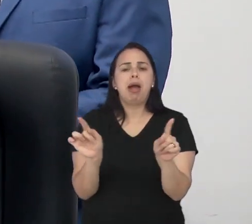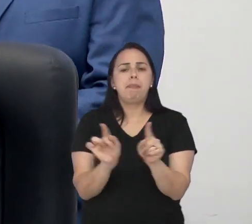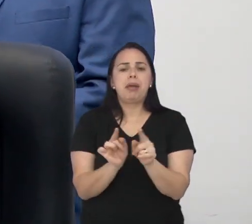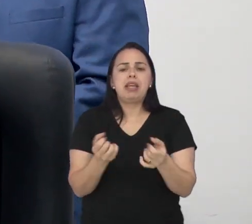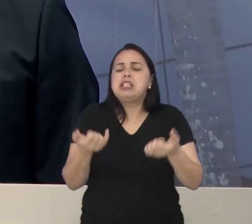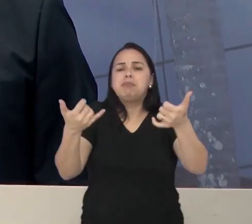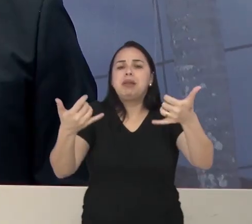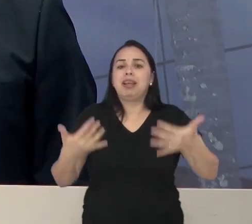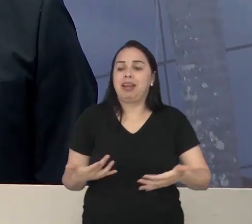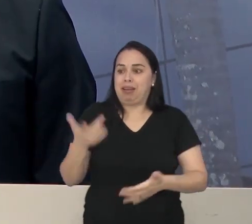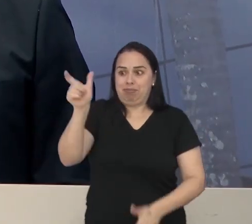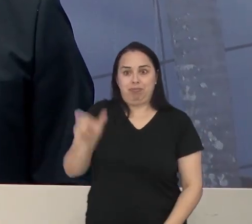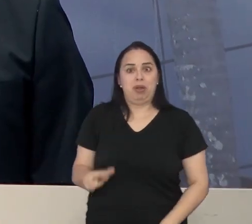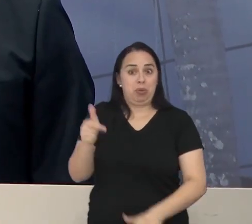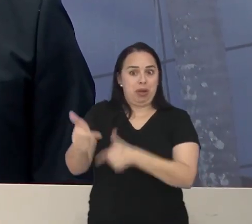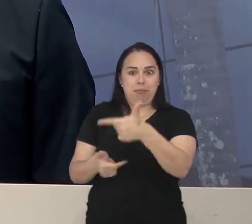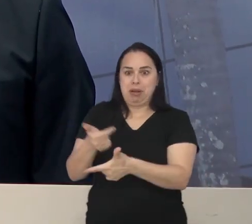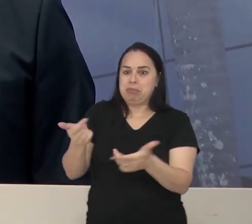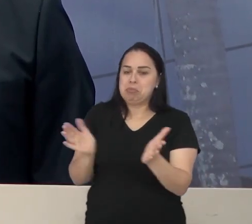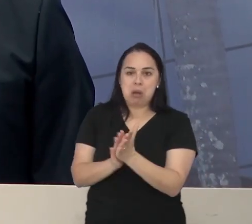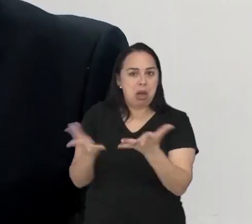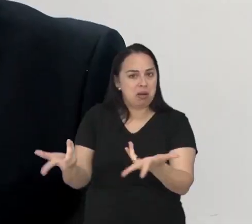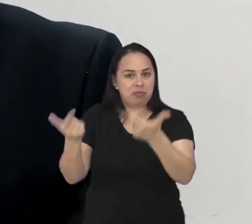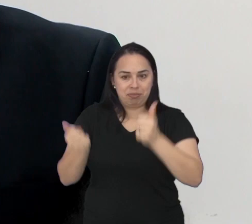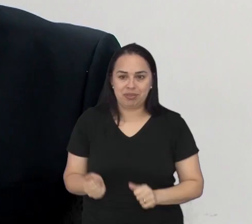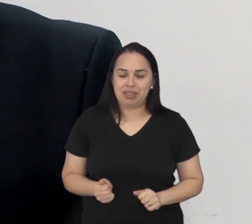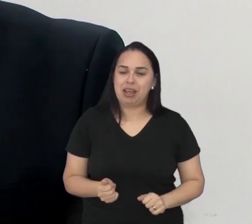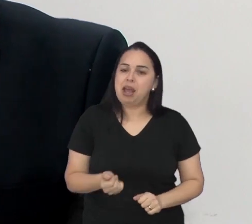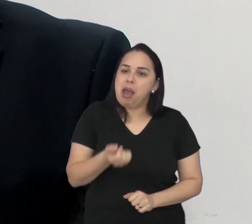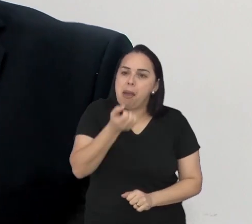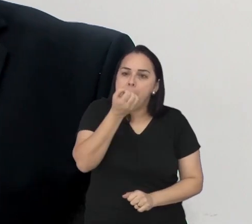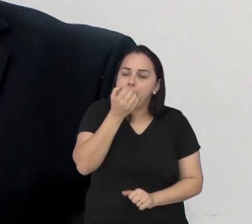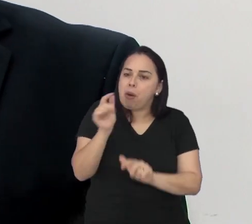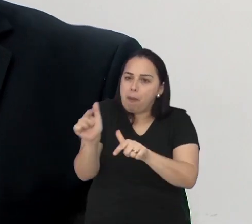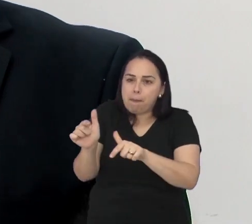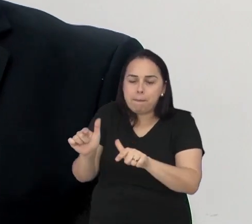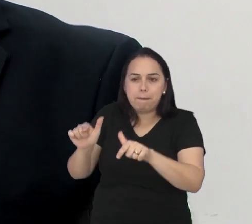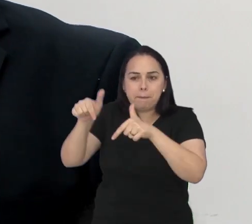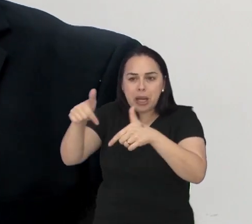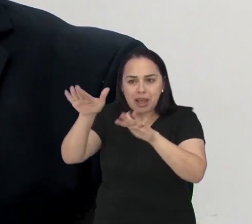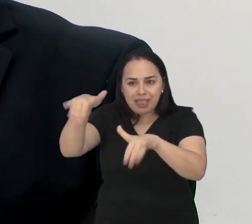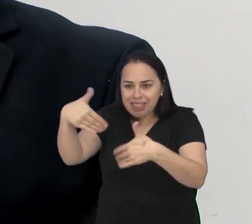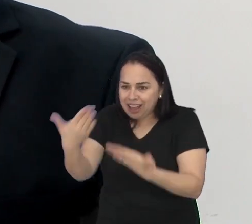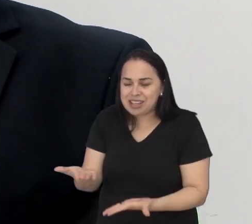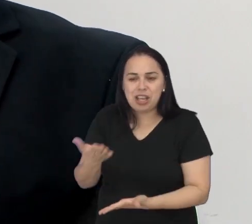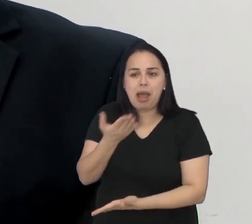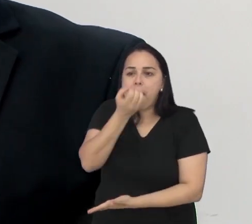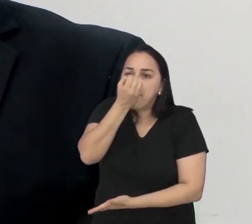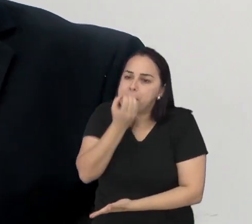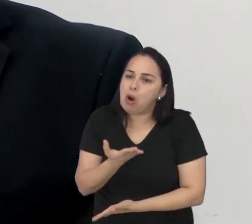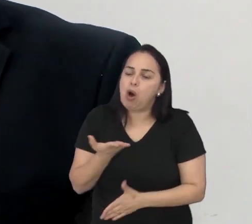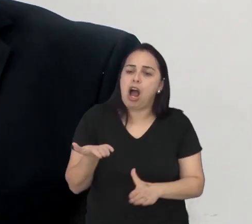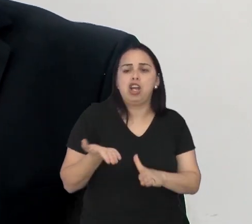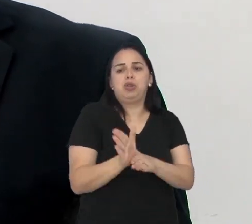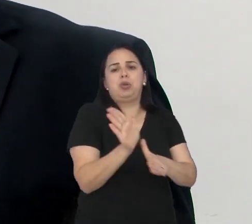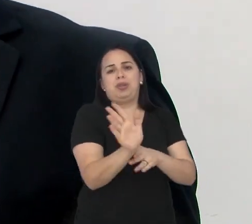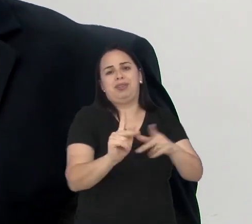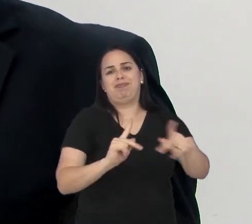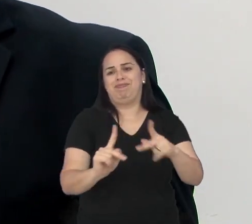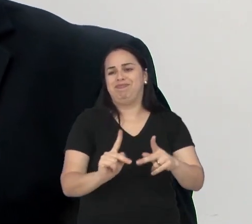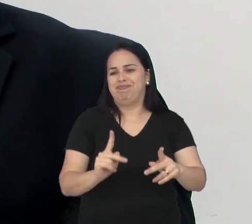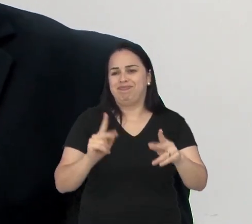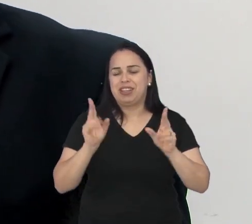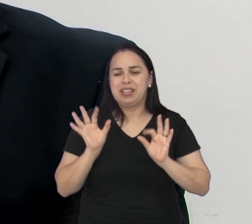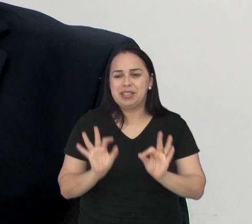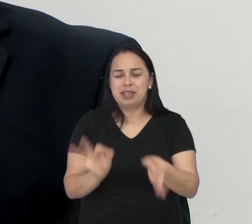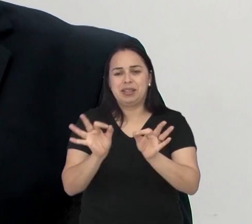também ressaltaram o trabalho da médica na cidade. Uma homenagem muito boa para minha mãe, porque realmente ela trabalhou por São José e em